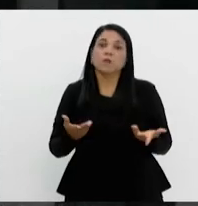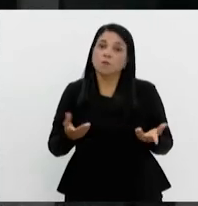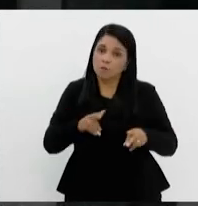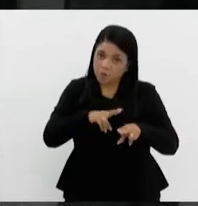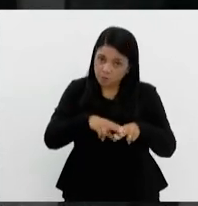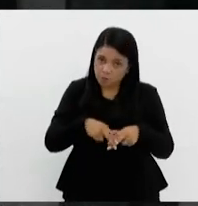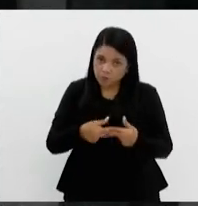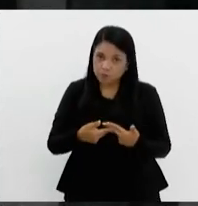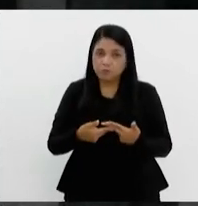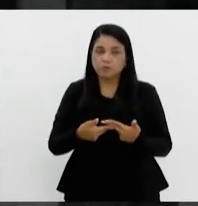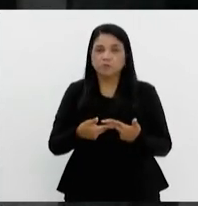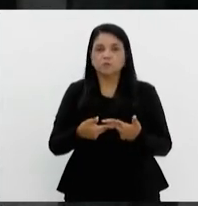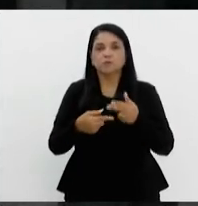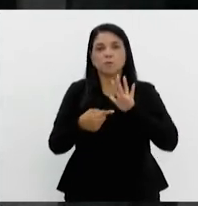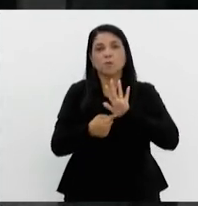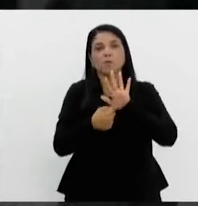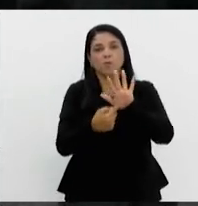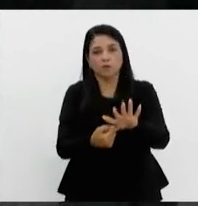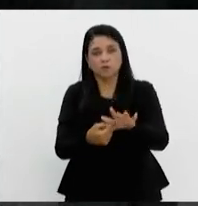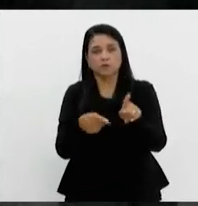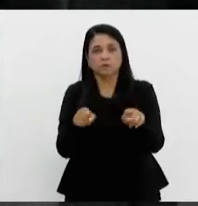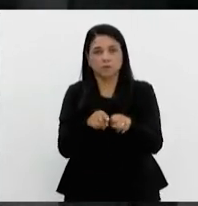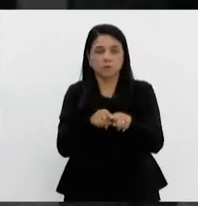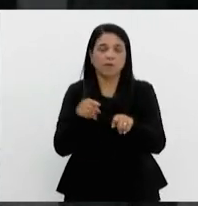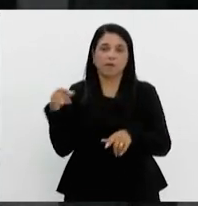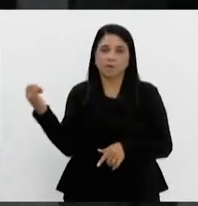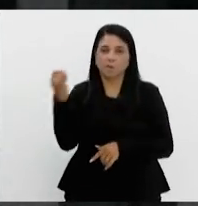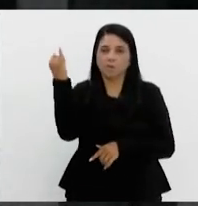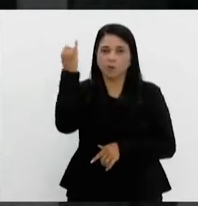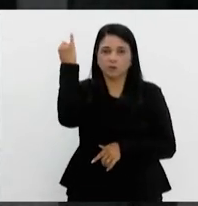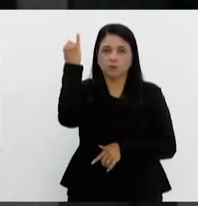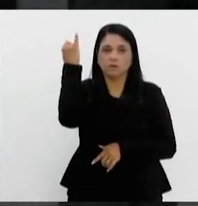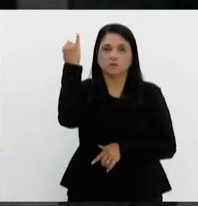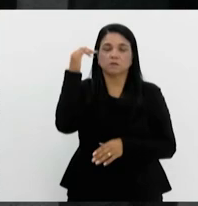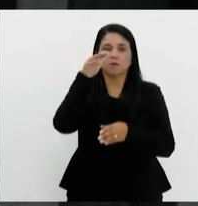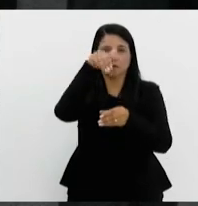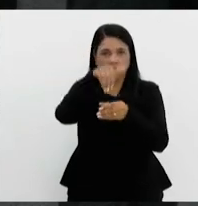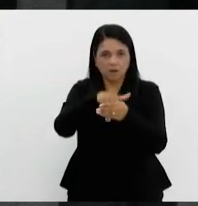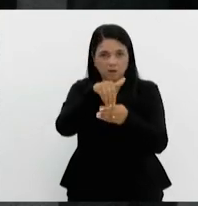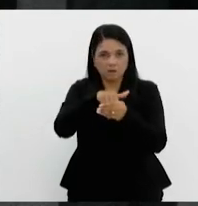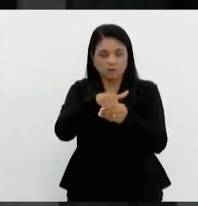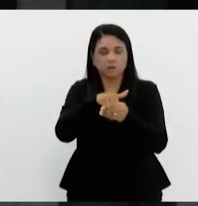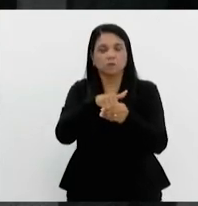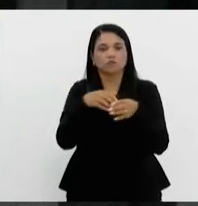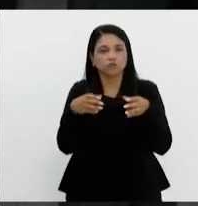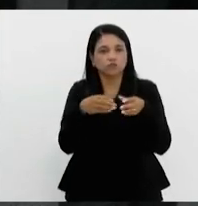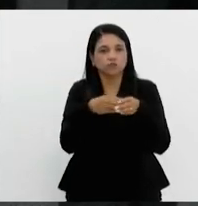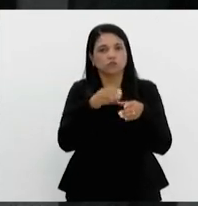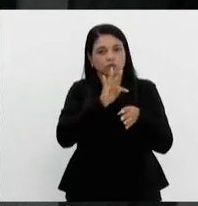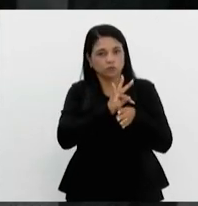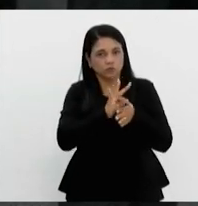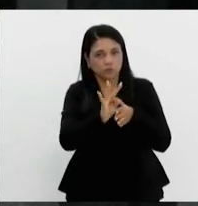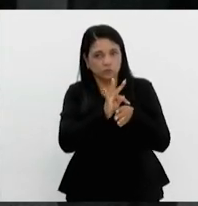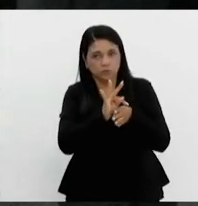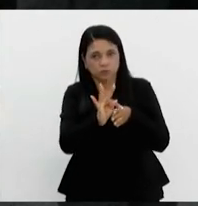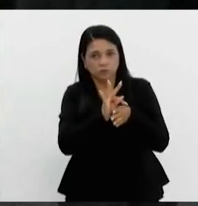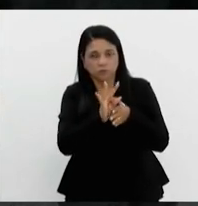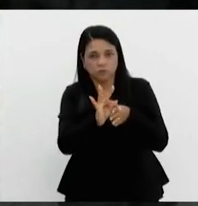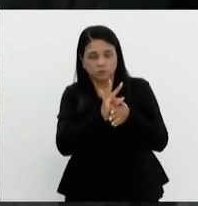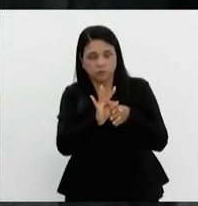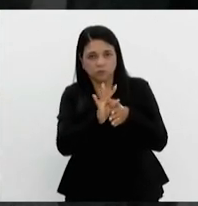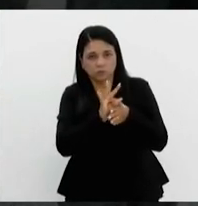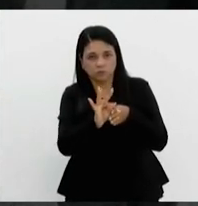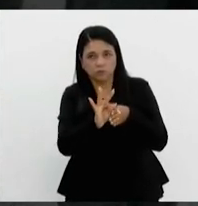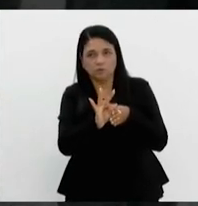isso, fazer esse destaque também da importância que tem a eleição dos conselhos tutelares ou do